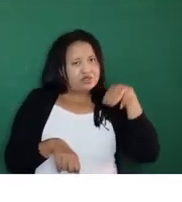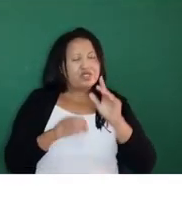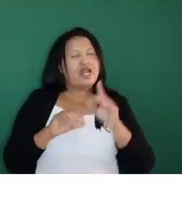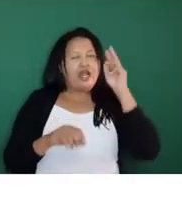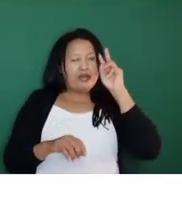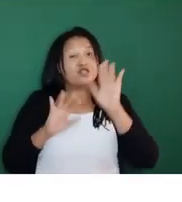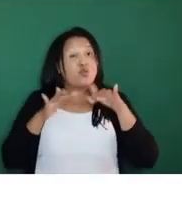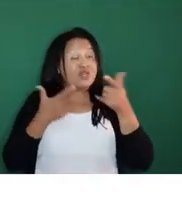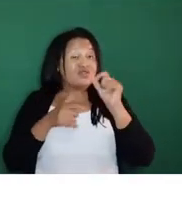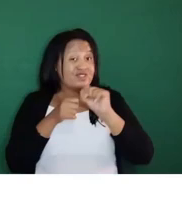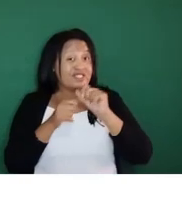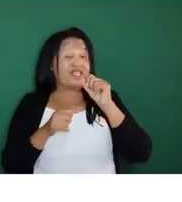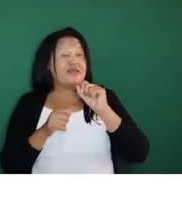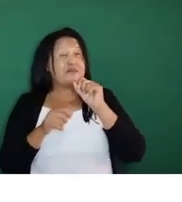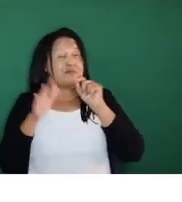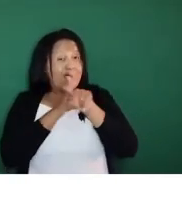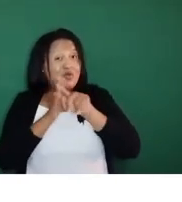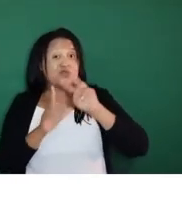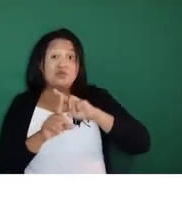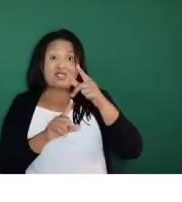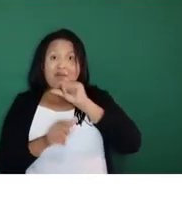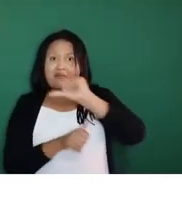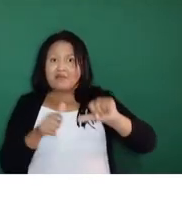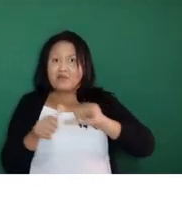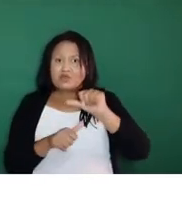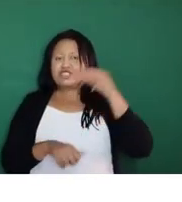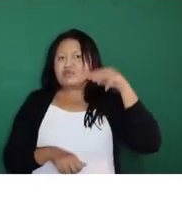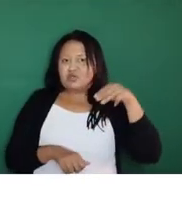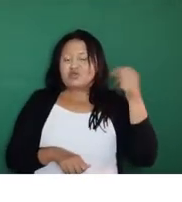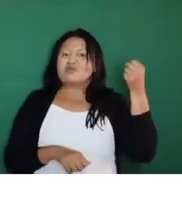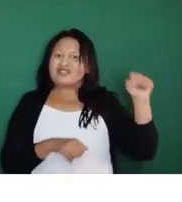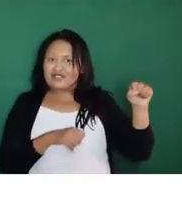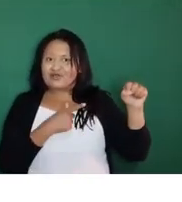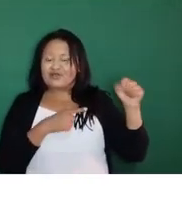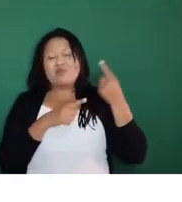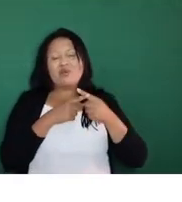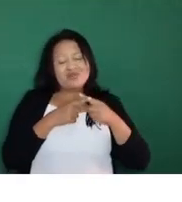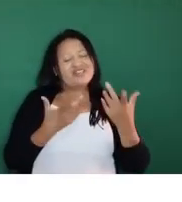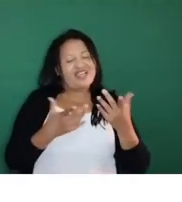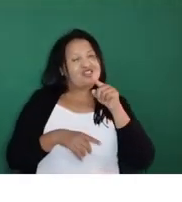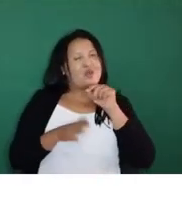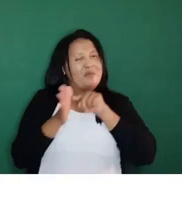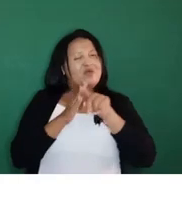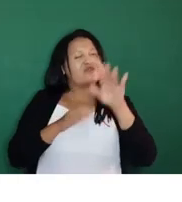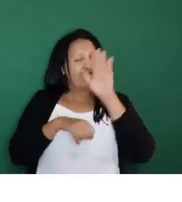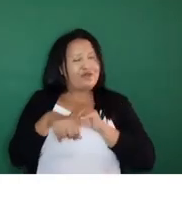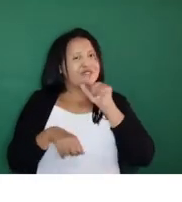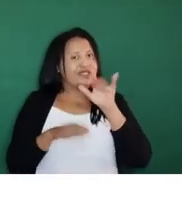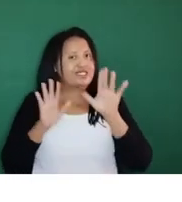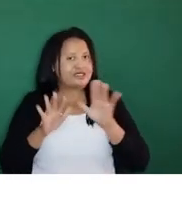vocês tiverem fazendo questões de potência transforme em minutos para segundos porque é muito provavelmente sua questão vai pedir